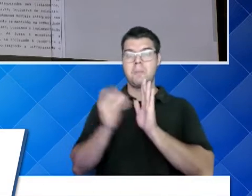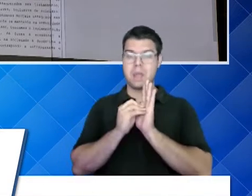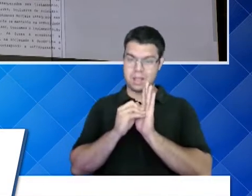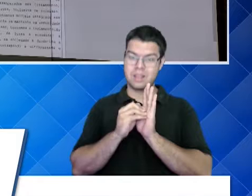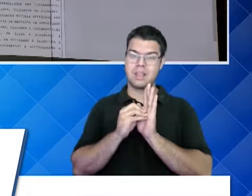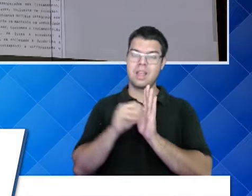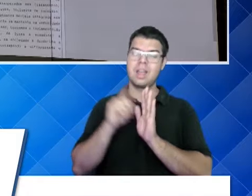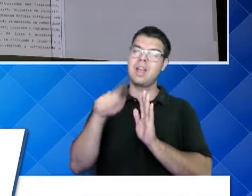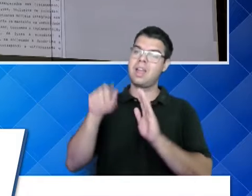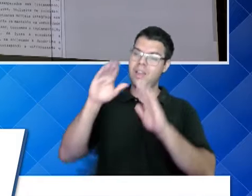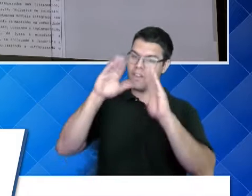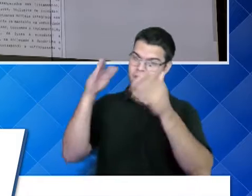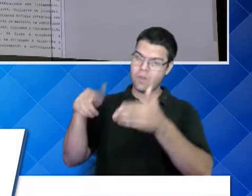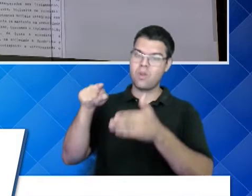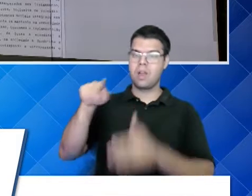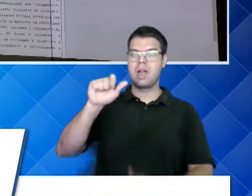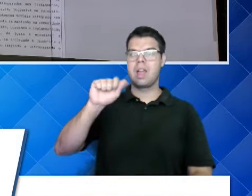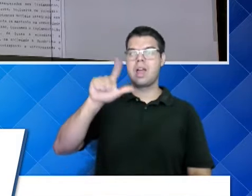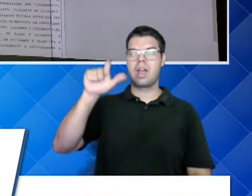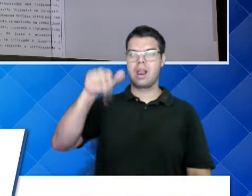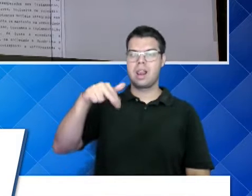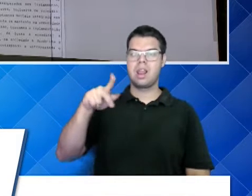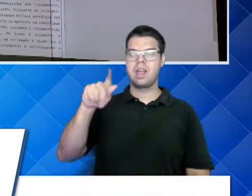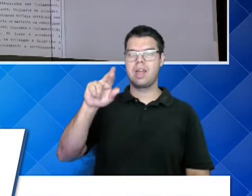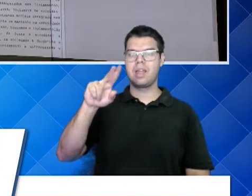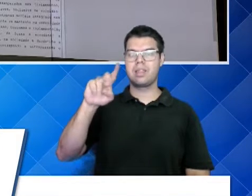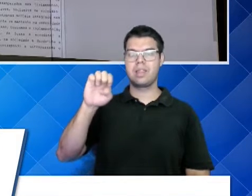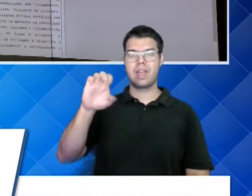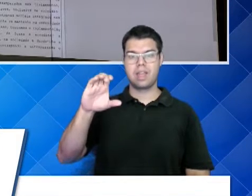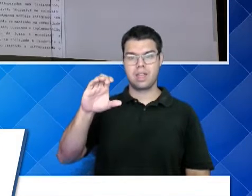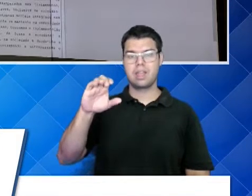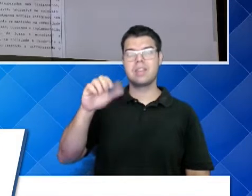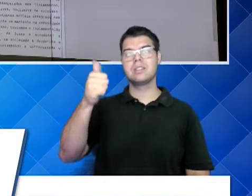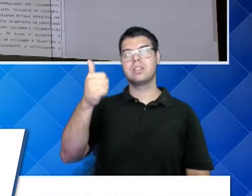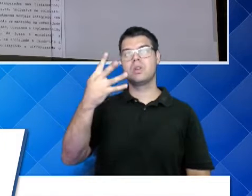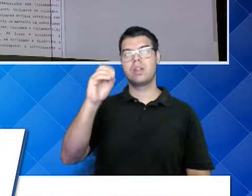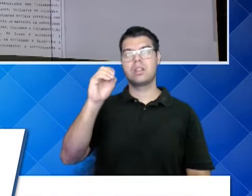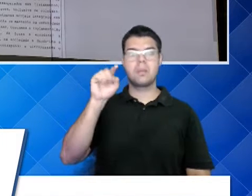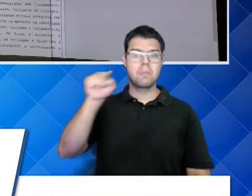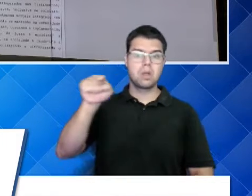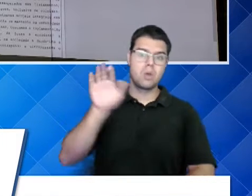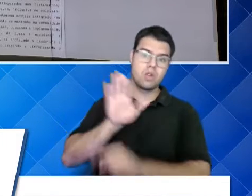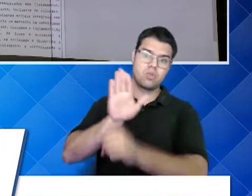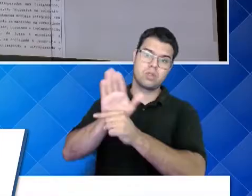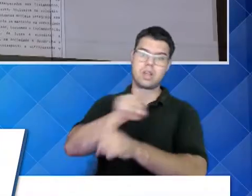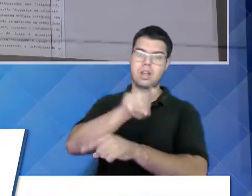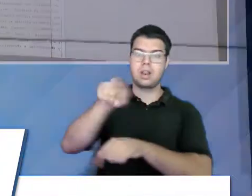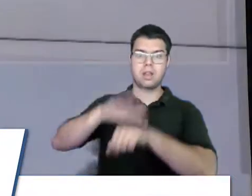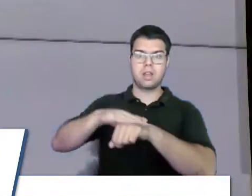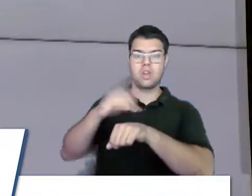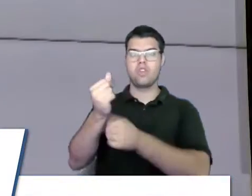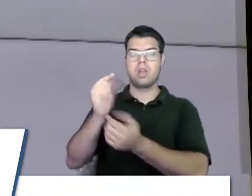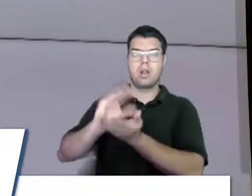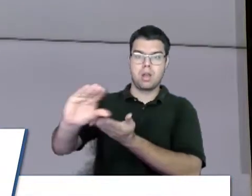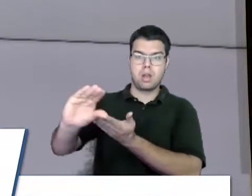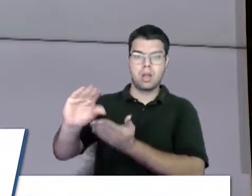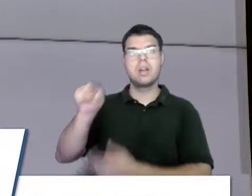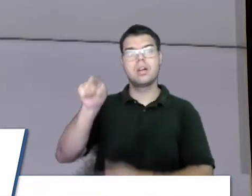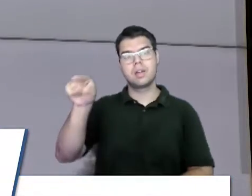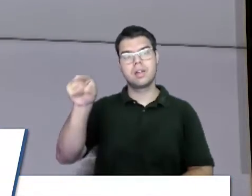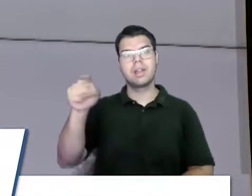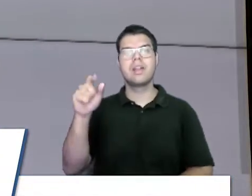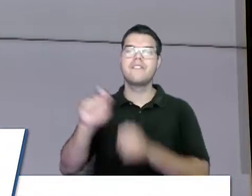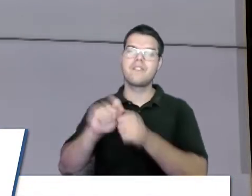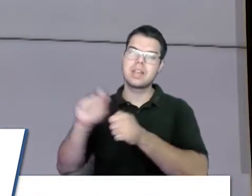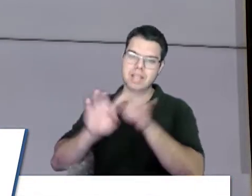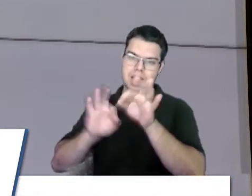Kardec, 140 mil, para ajudar eles a fazerem a lavanderia, para